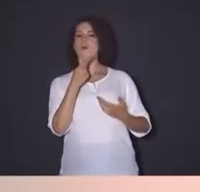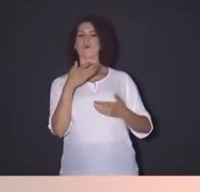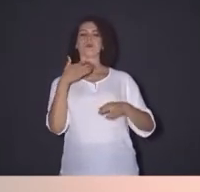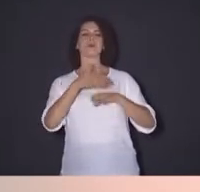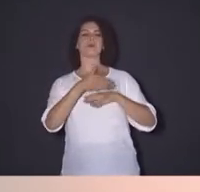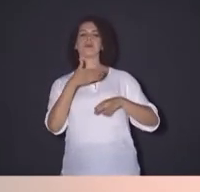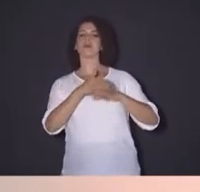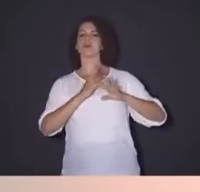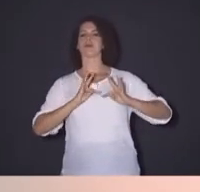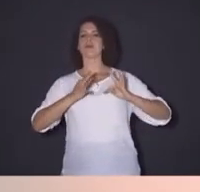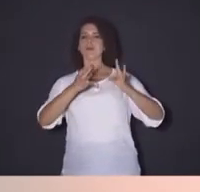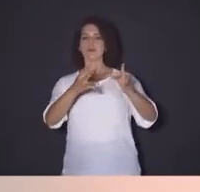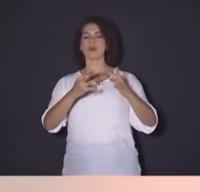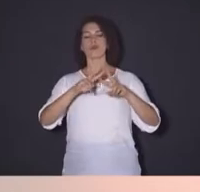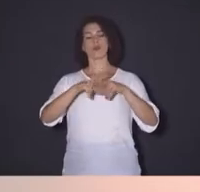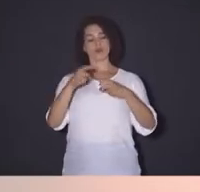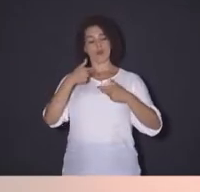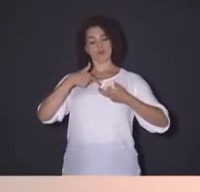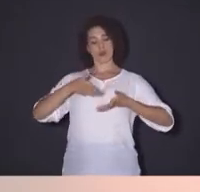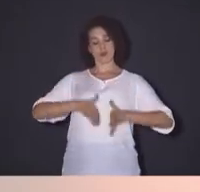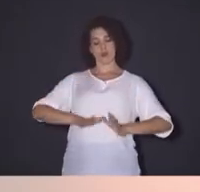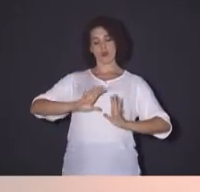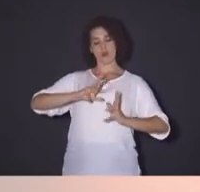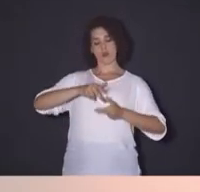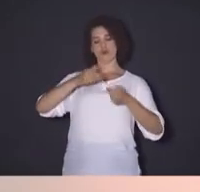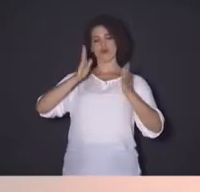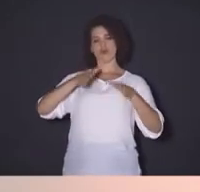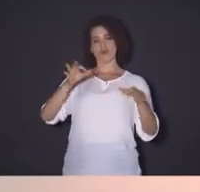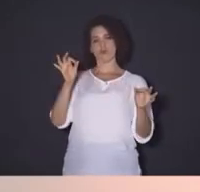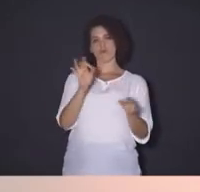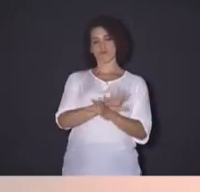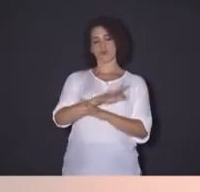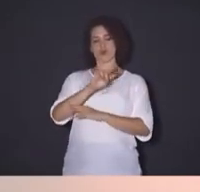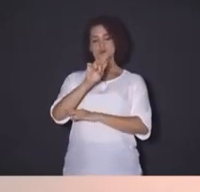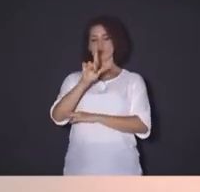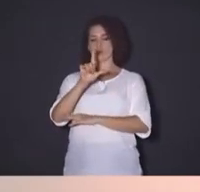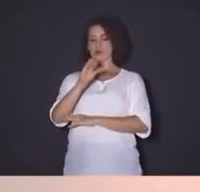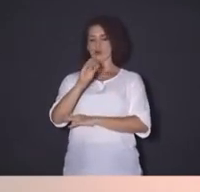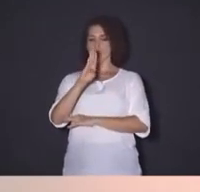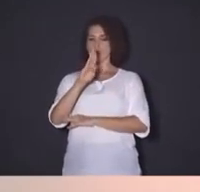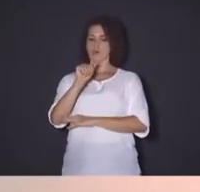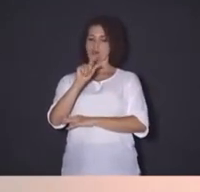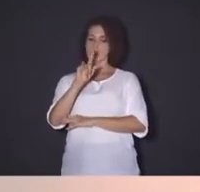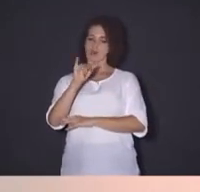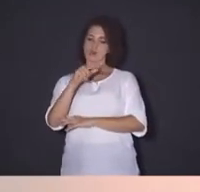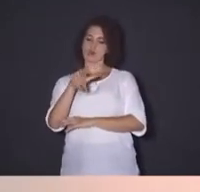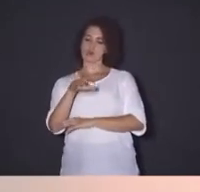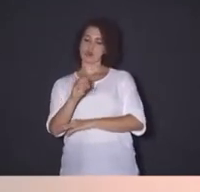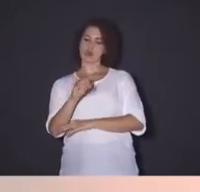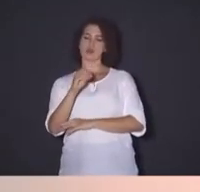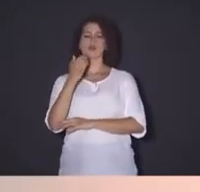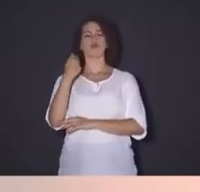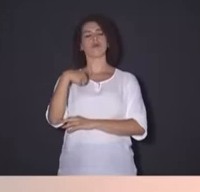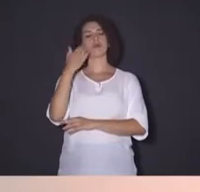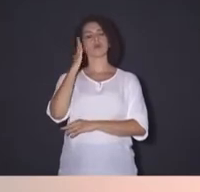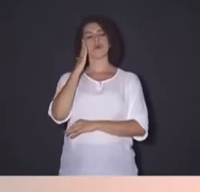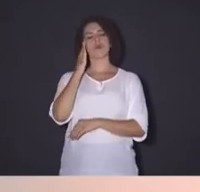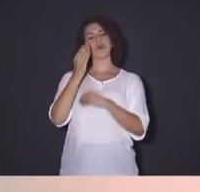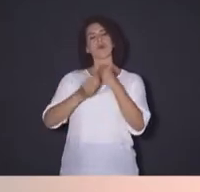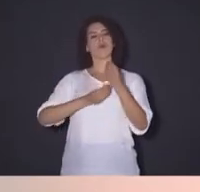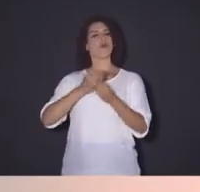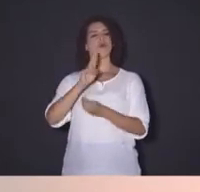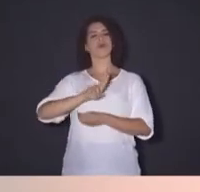nasci, o mundo já era globalizado. E temos que saber como usar essa internet, como usar esse meio de